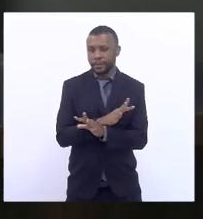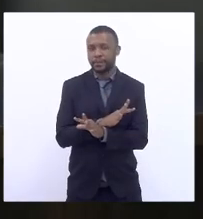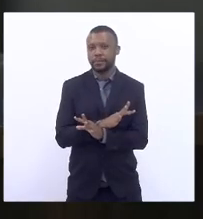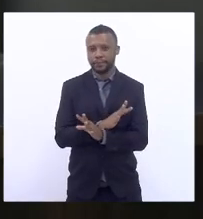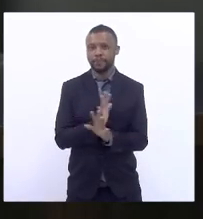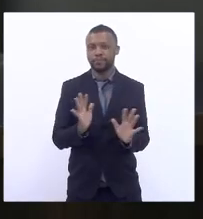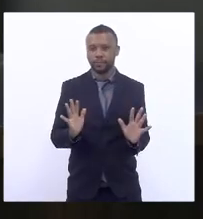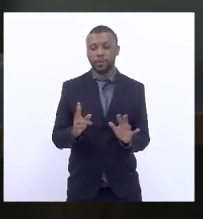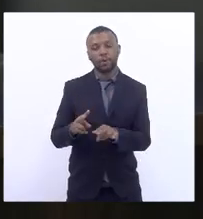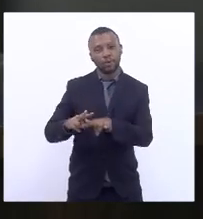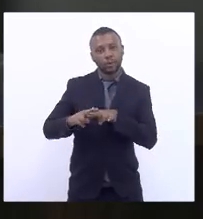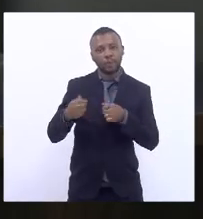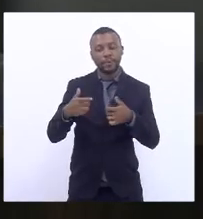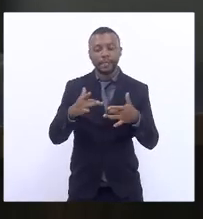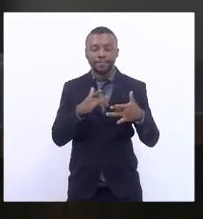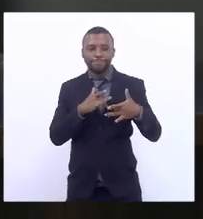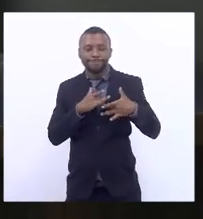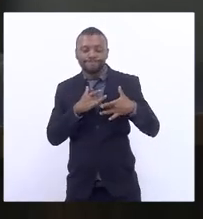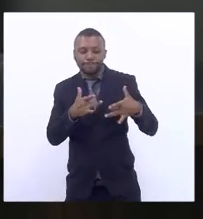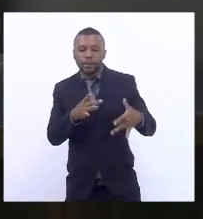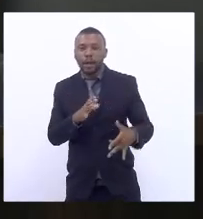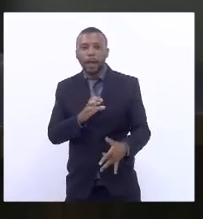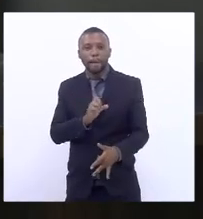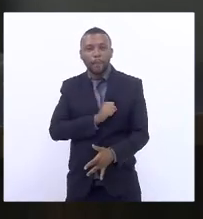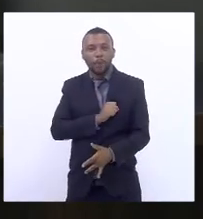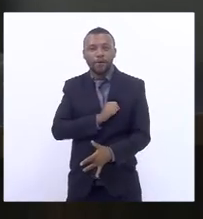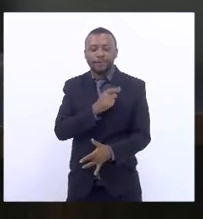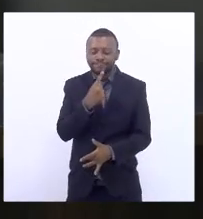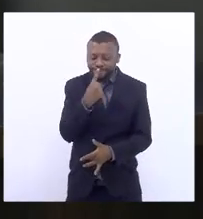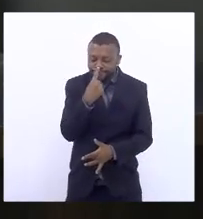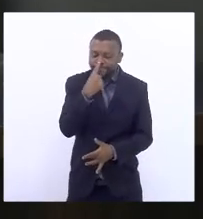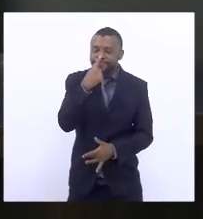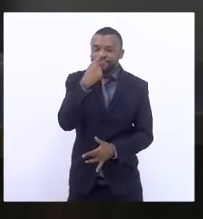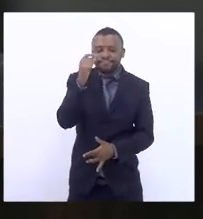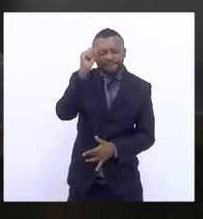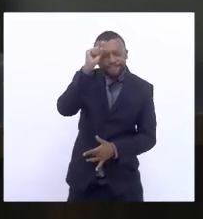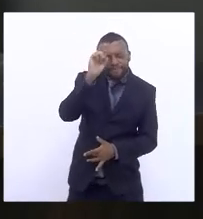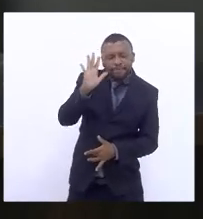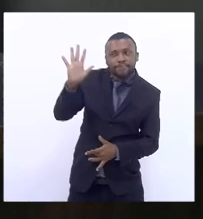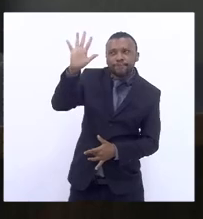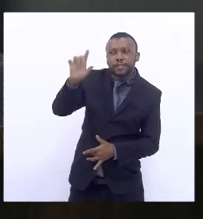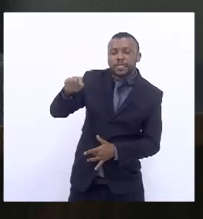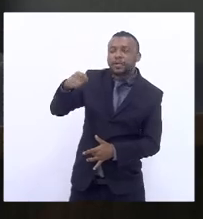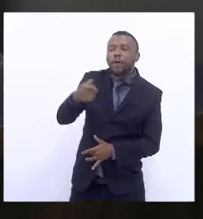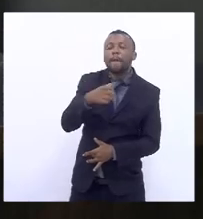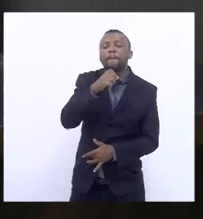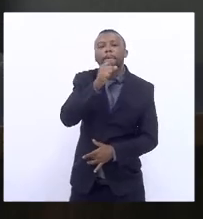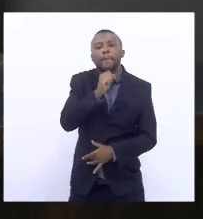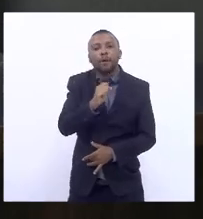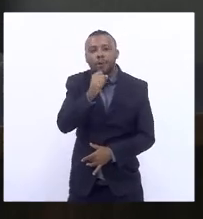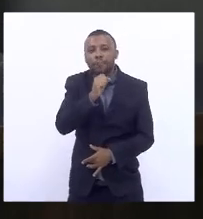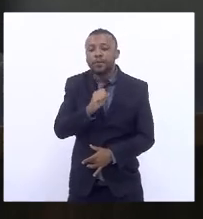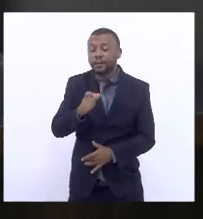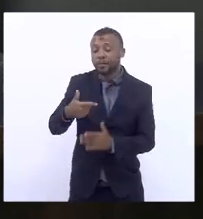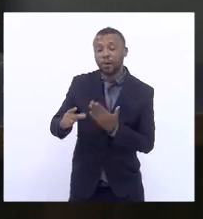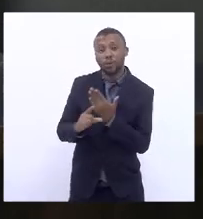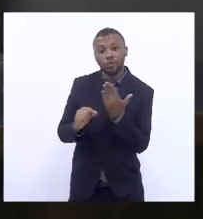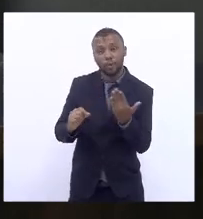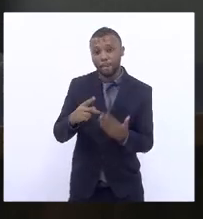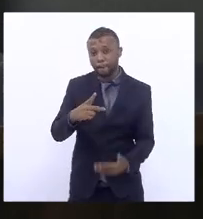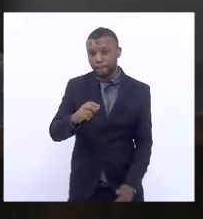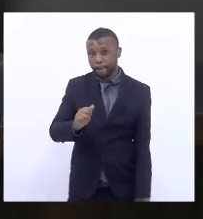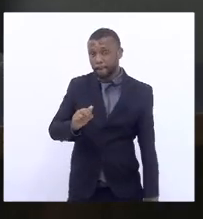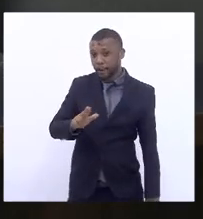precisa ter um amor. E aí me inspira também um pouco do Paulo Freire, que diz que a educação é um ato